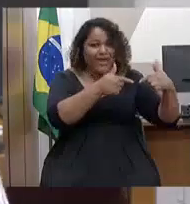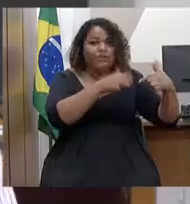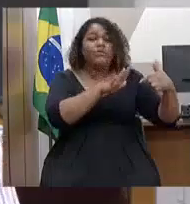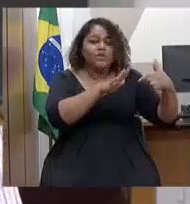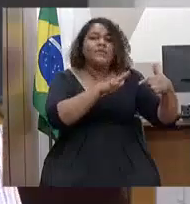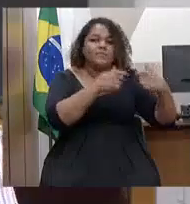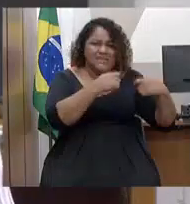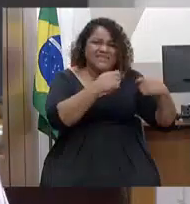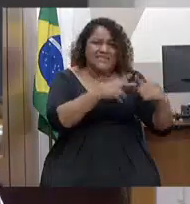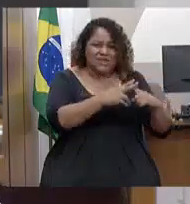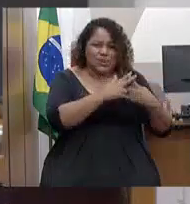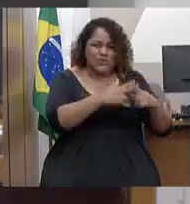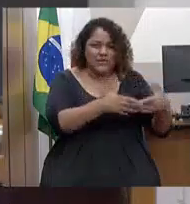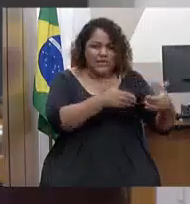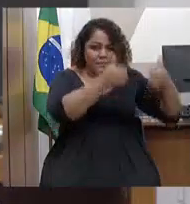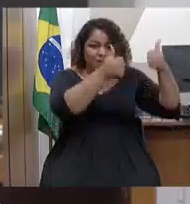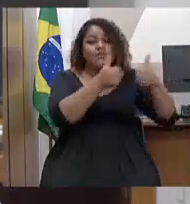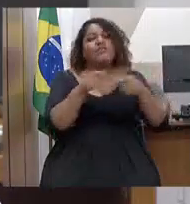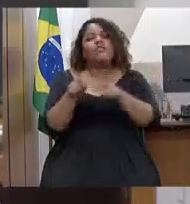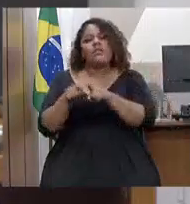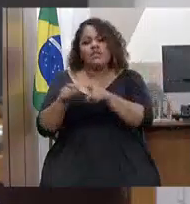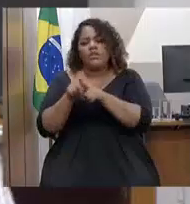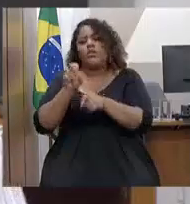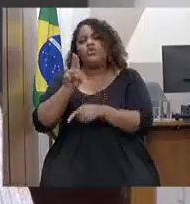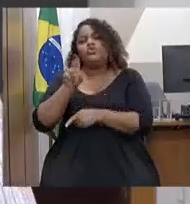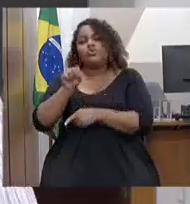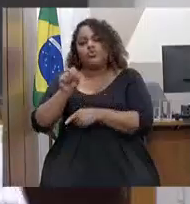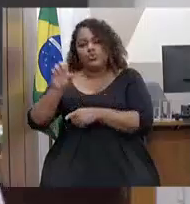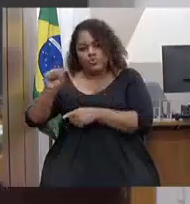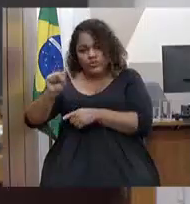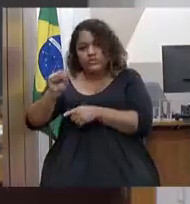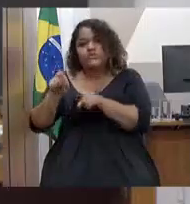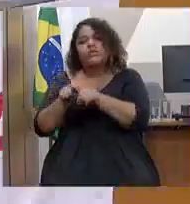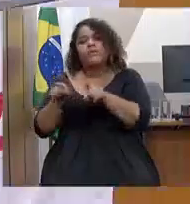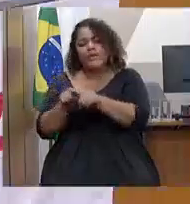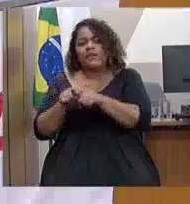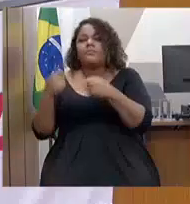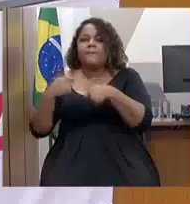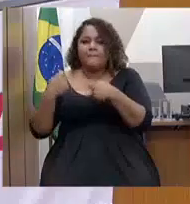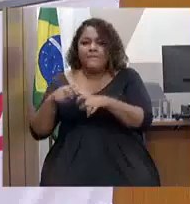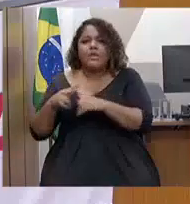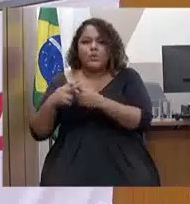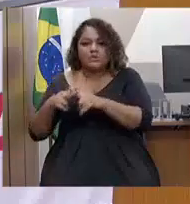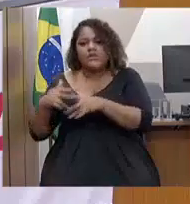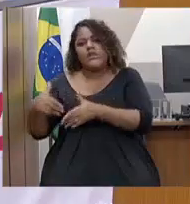tá muito desfavorável do ponto de vista da cobertura tá bom